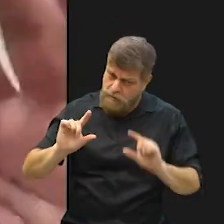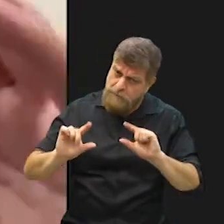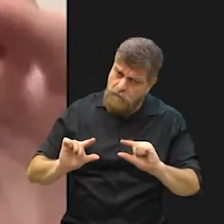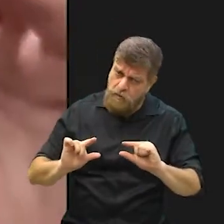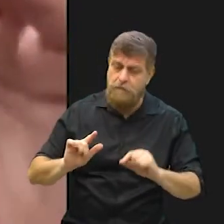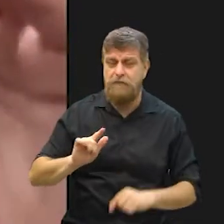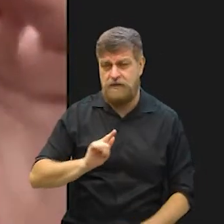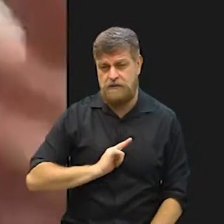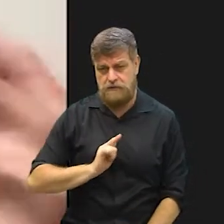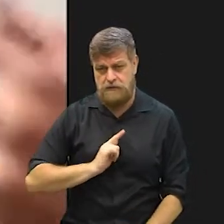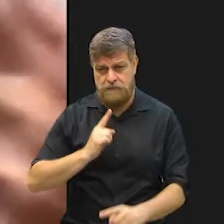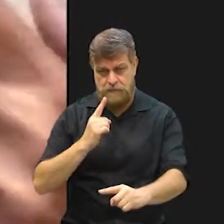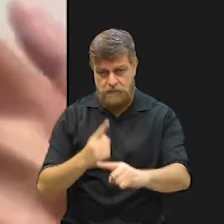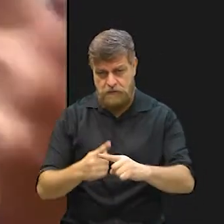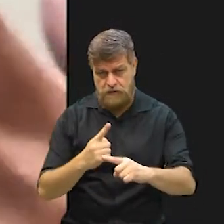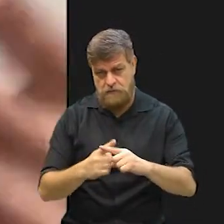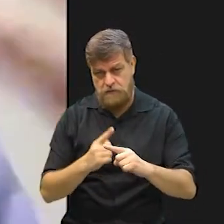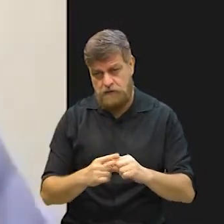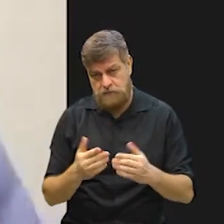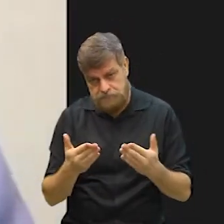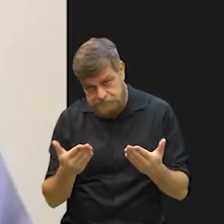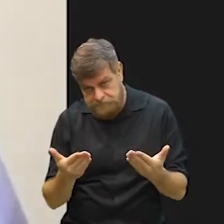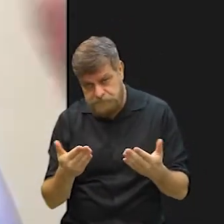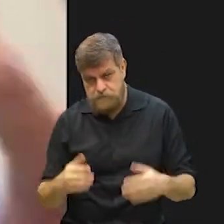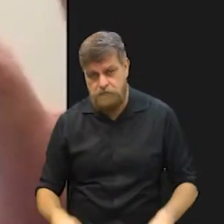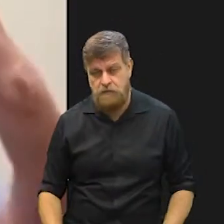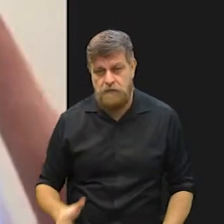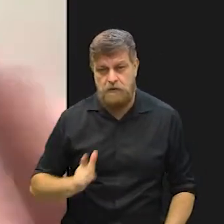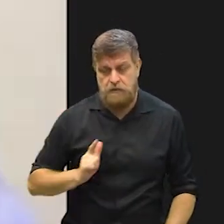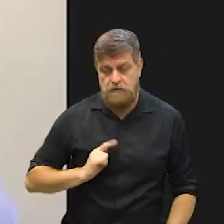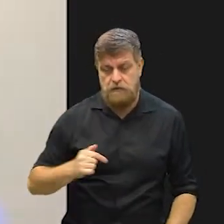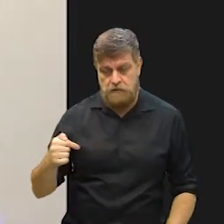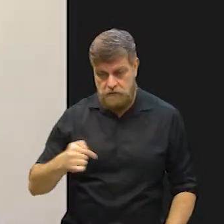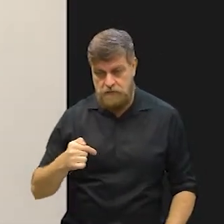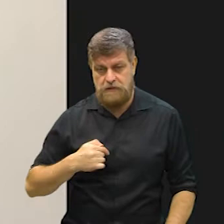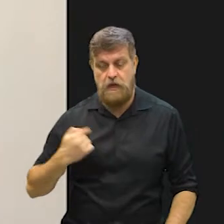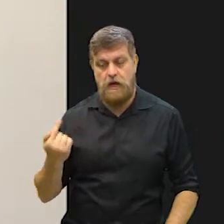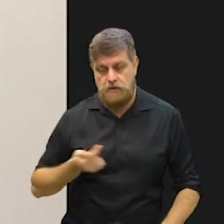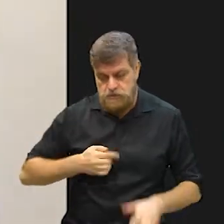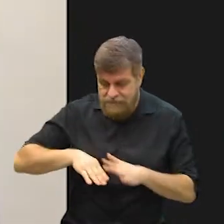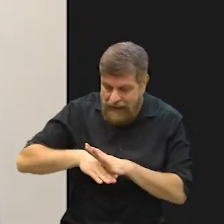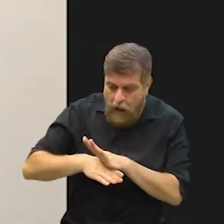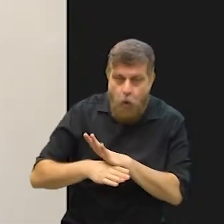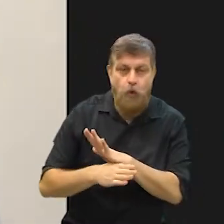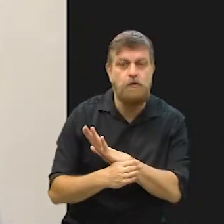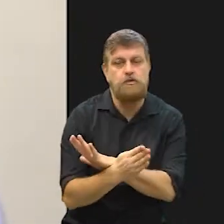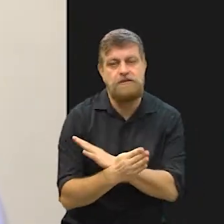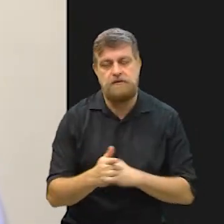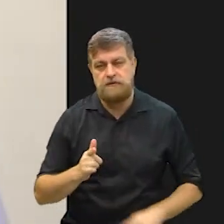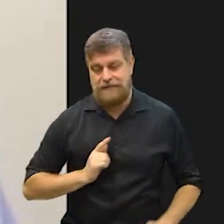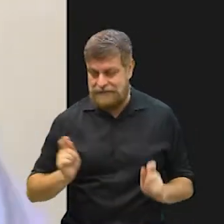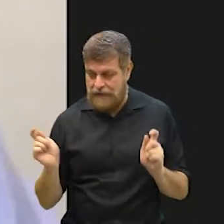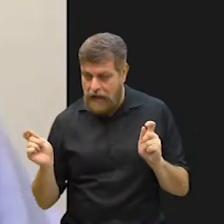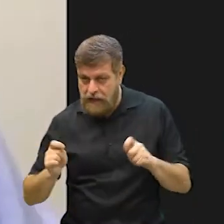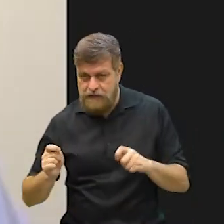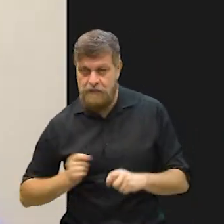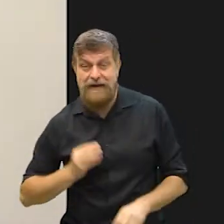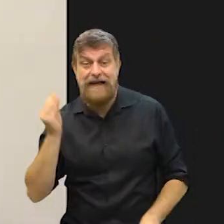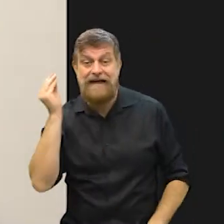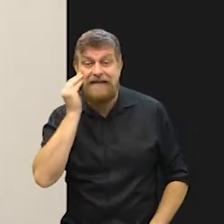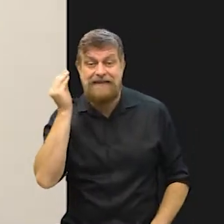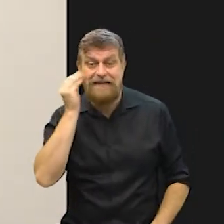tá? Justamente porque esse risco é muito baixo, isso acaba se tornando uma rotina e